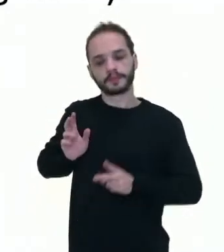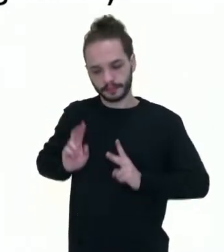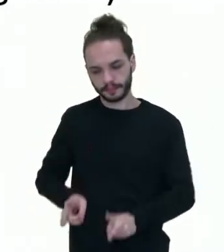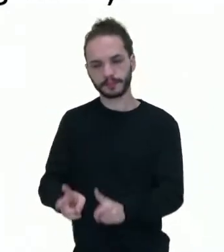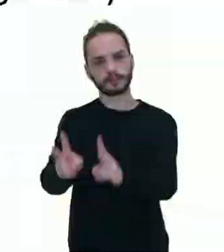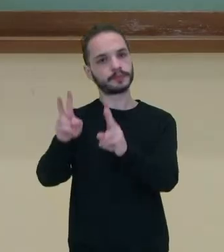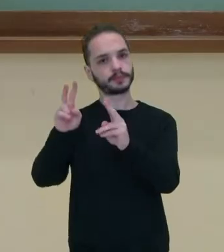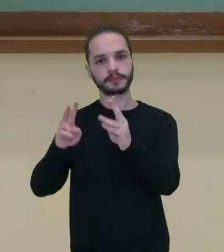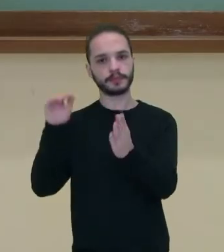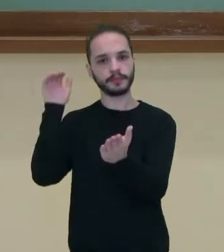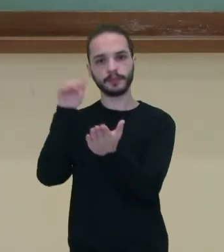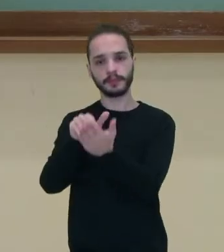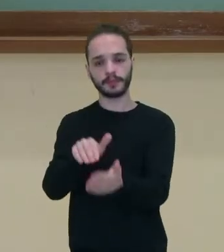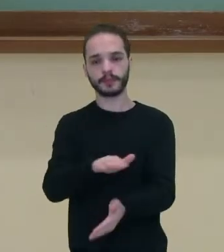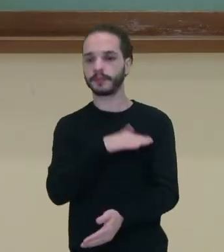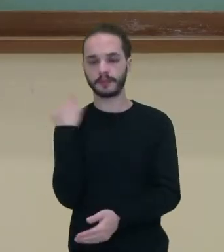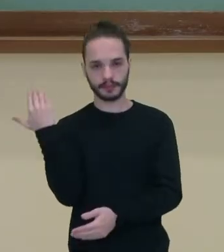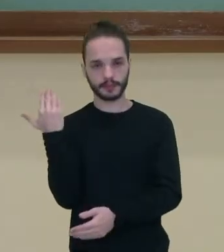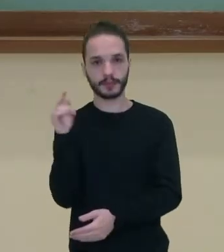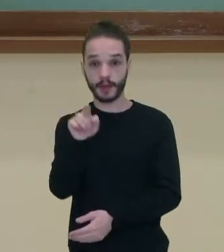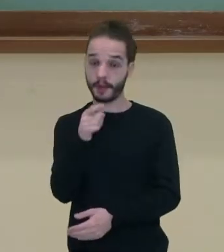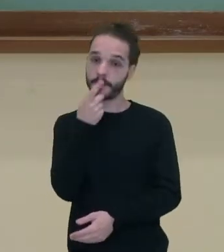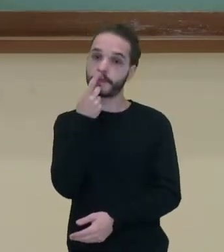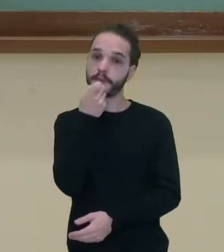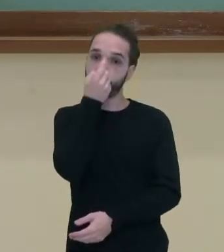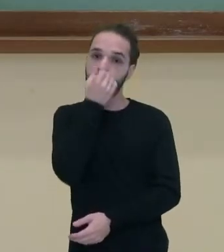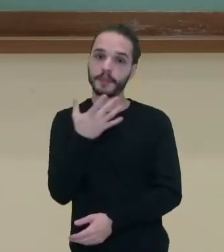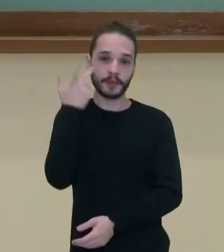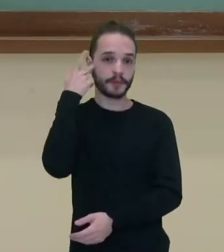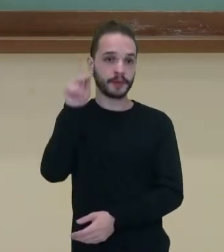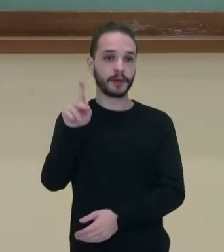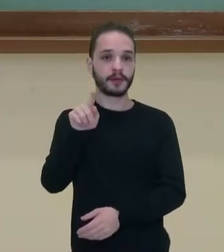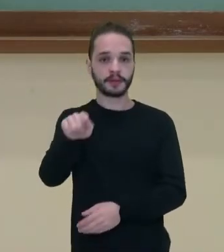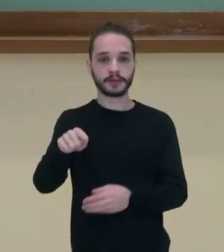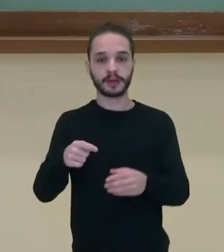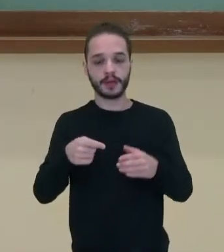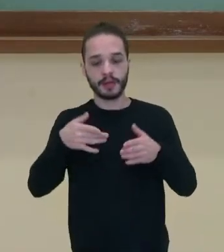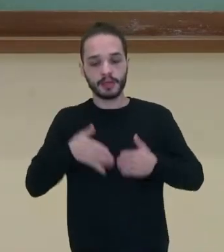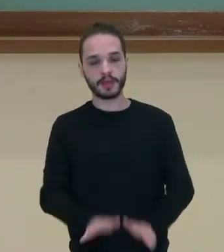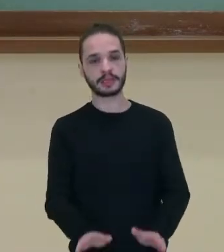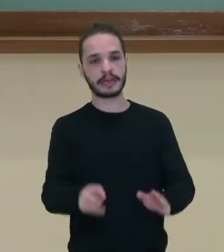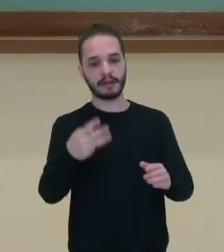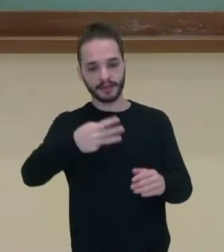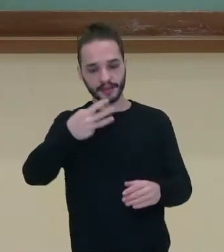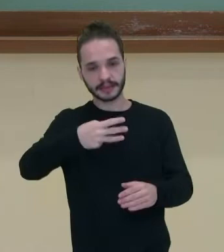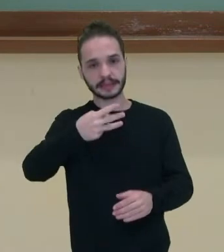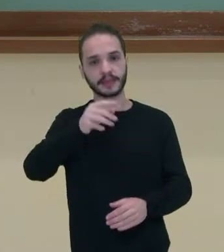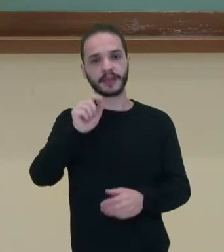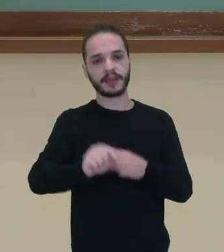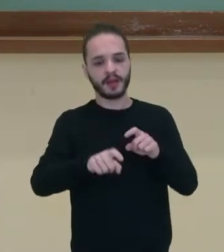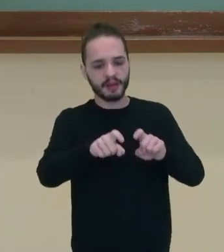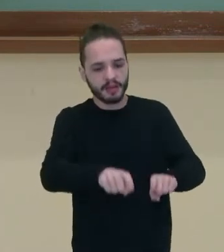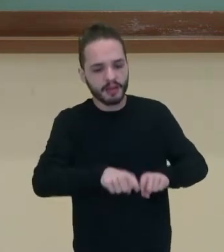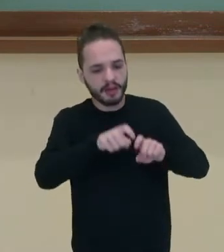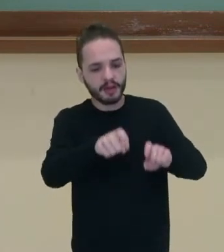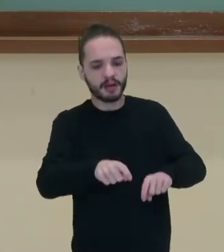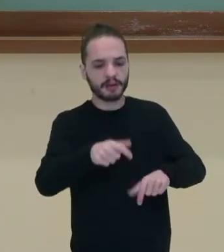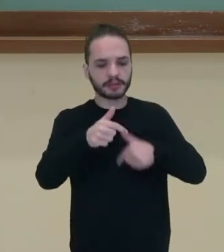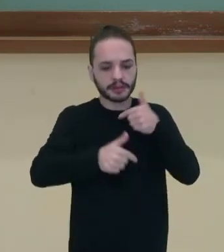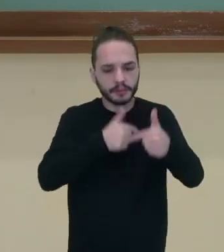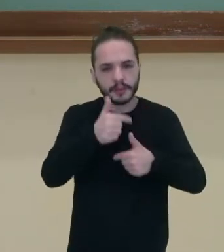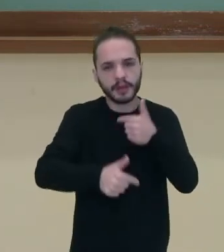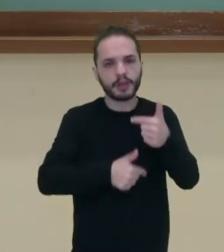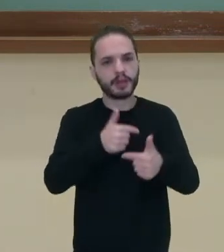era ótimo para você, né? Agora, se você nasceu no 3º estado, camponês, trabalhador, né? Ou